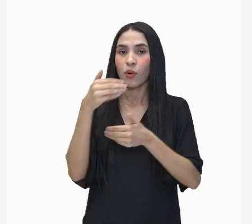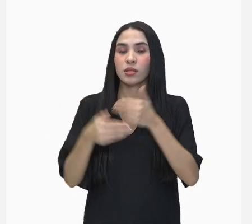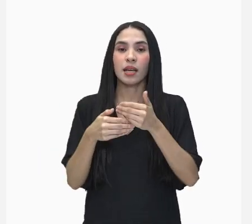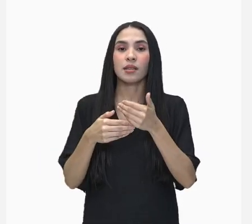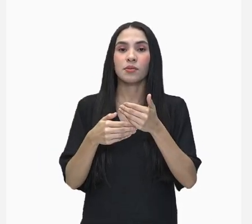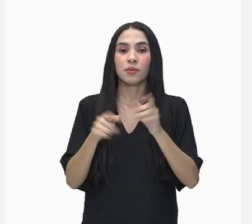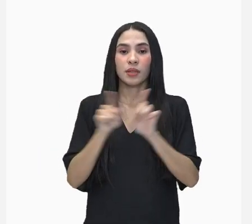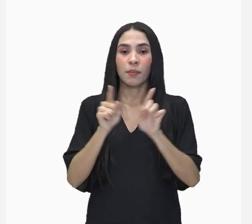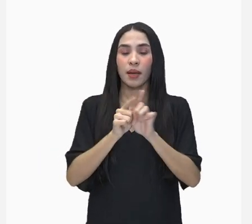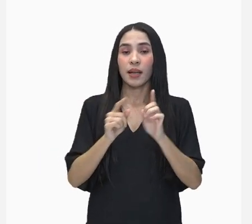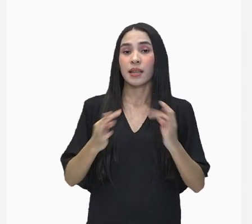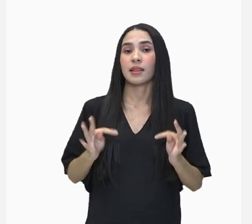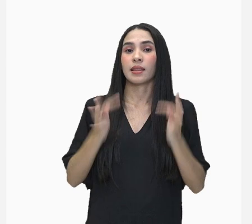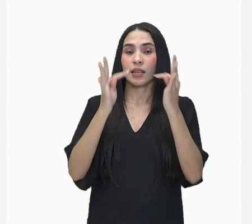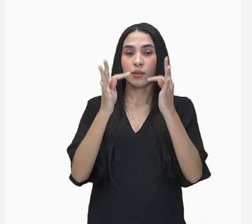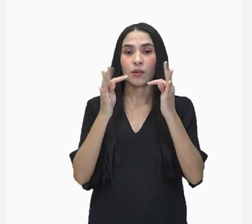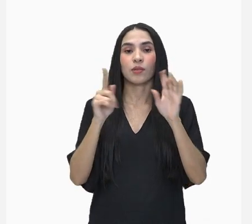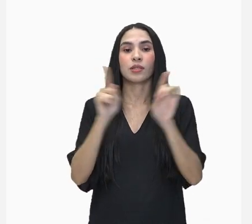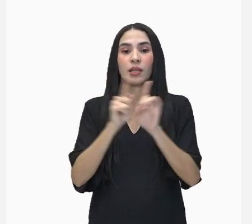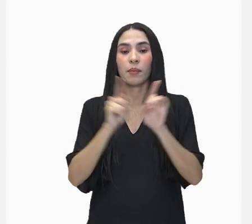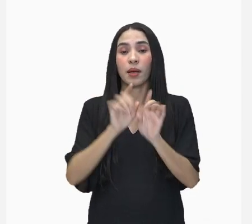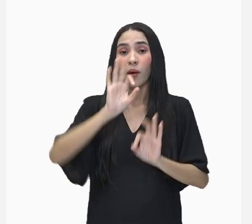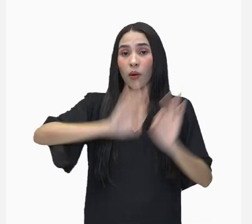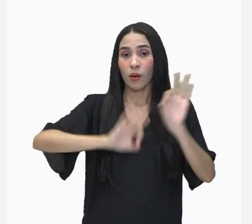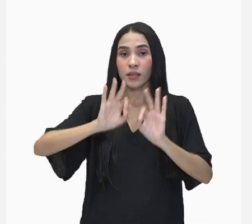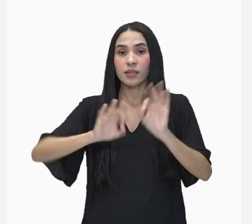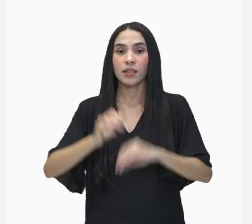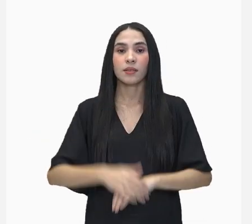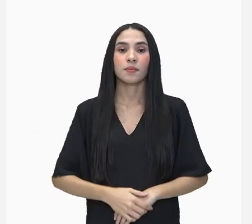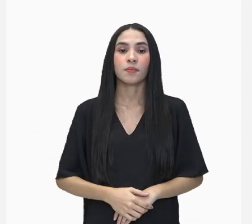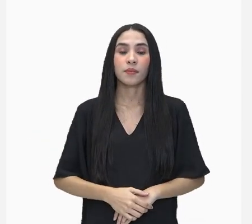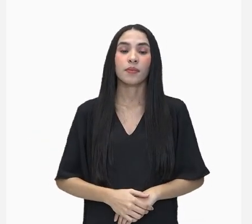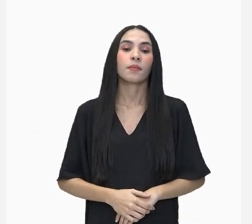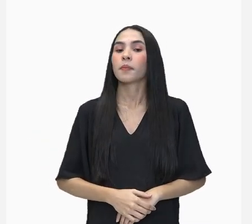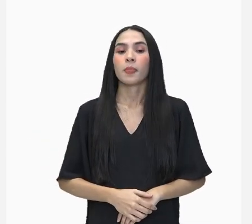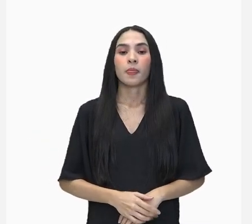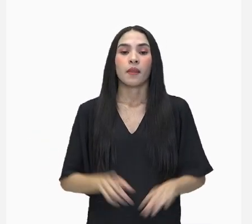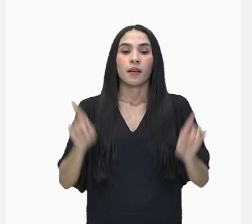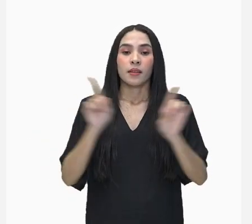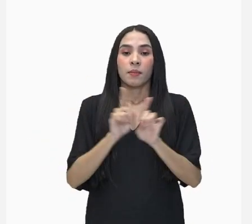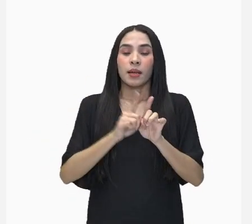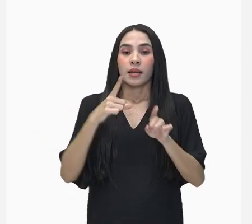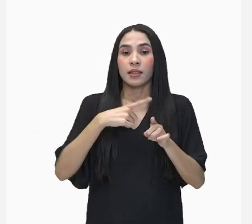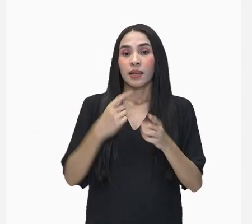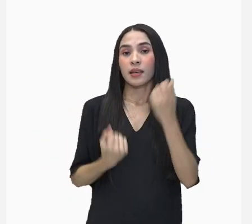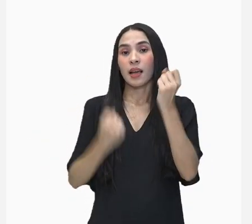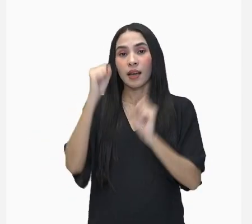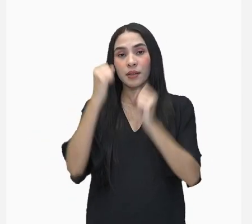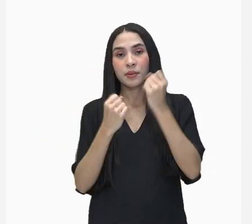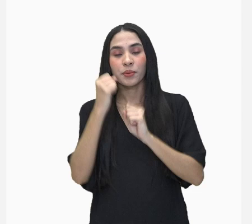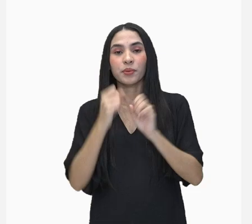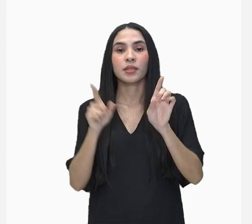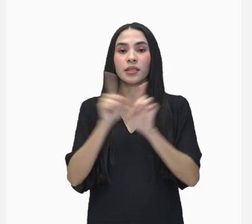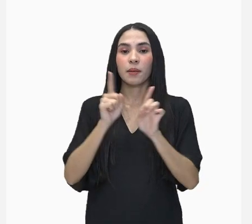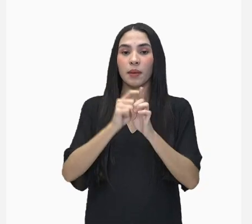mecanizados, tecnológicos e organizados. E aí nós temos a indústria, né, sendo marcada